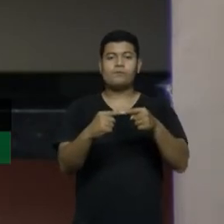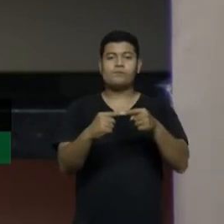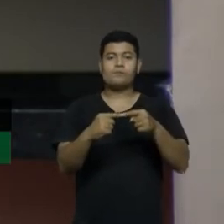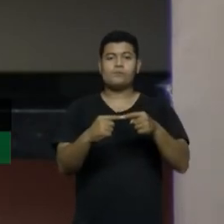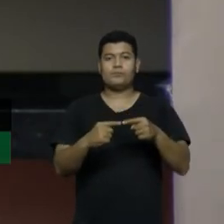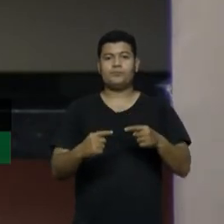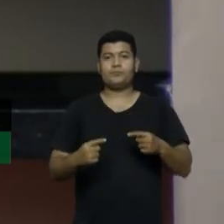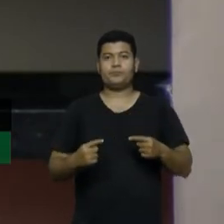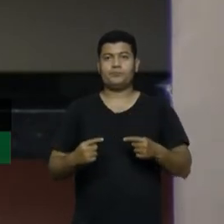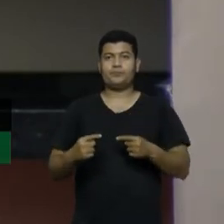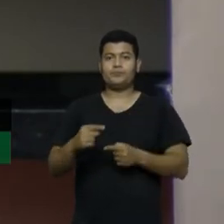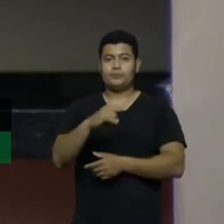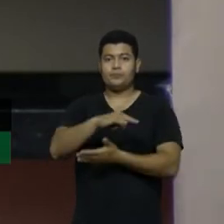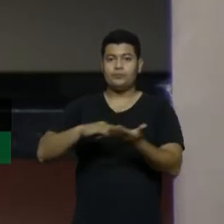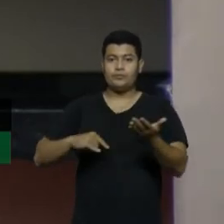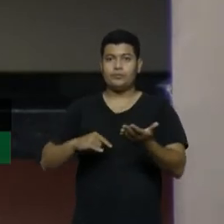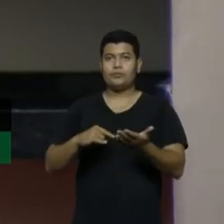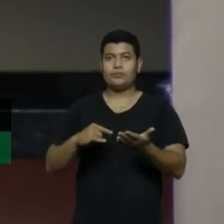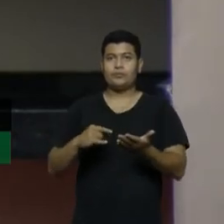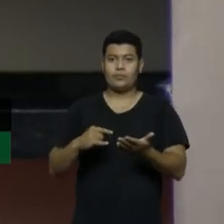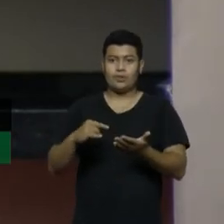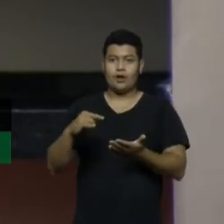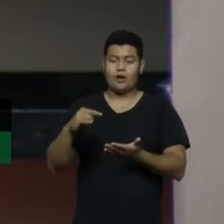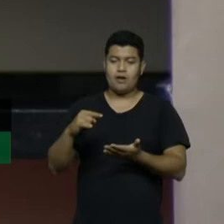contratada para serviço aeromédico,